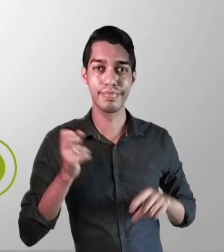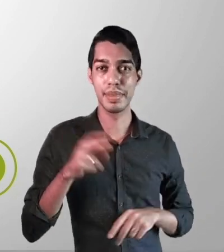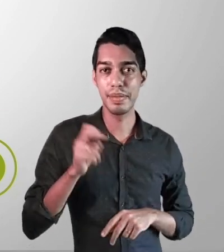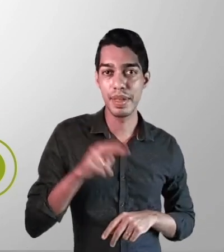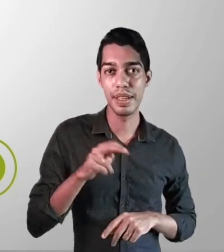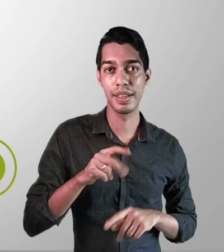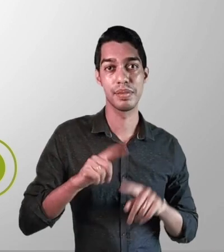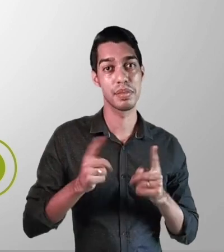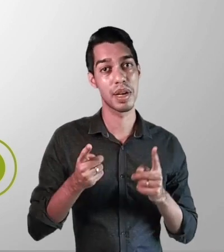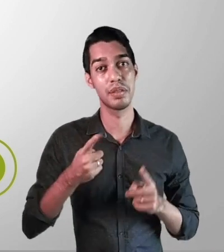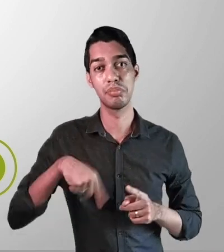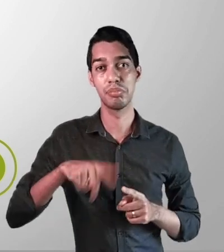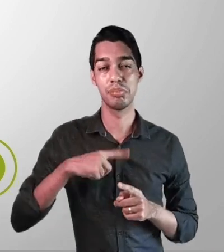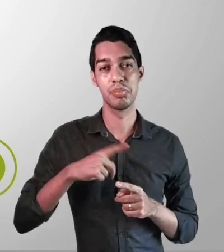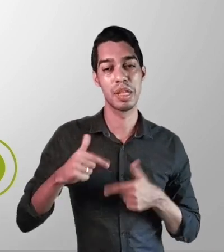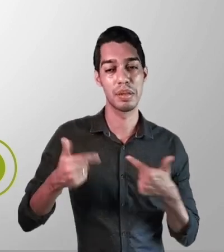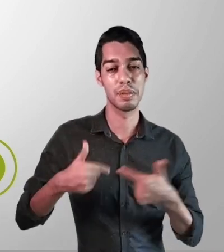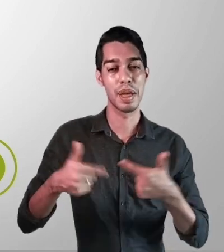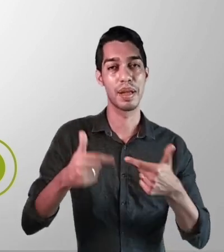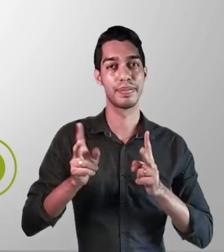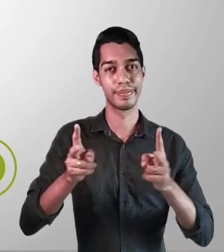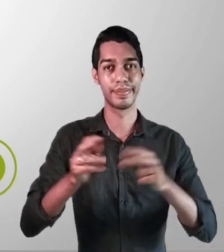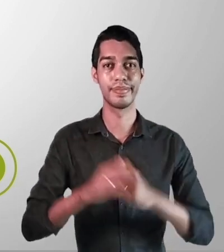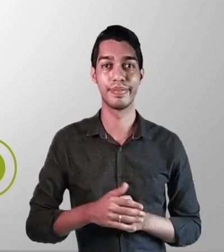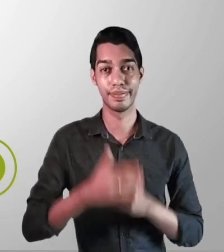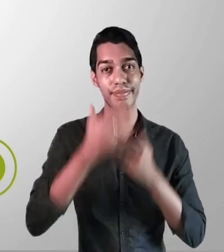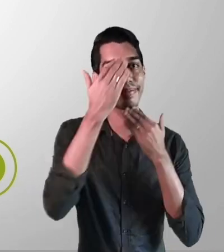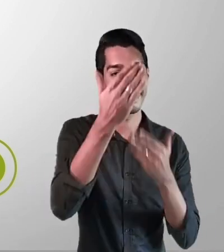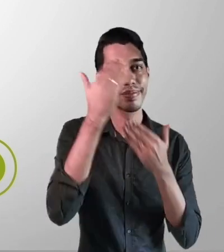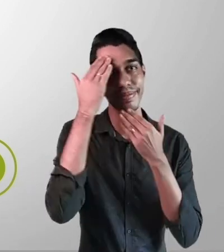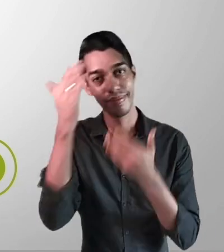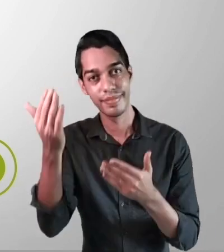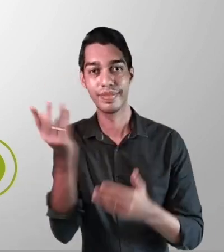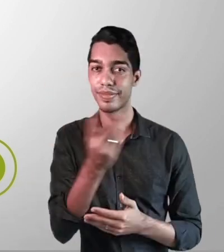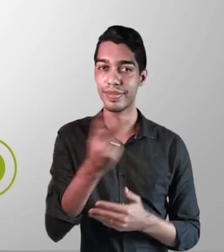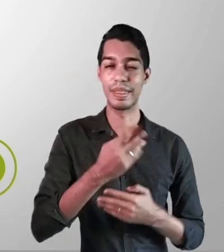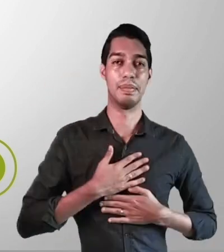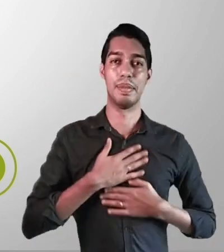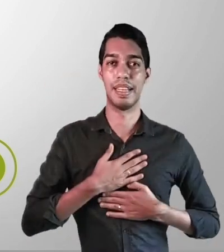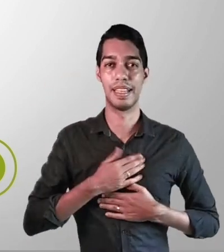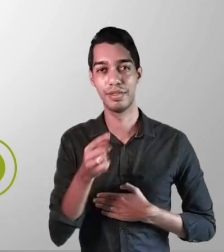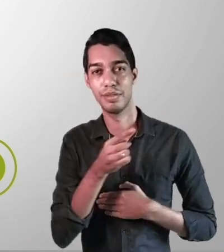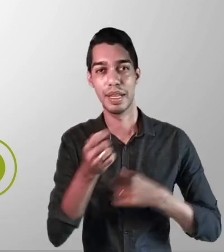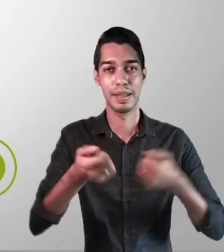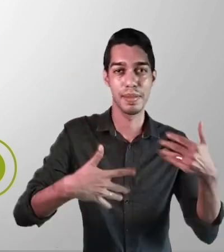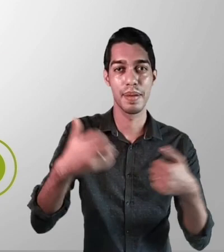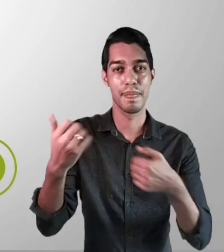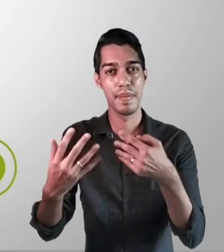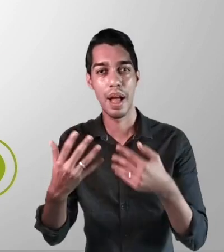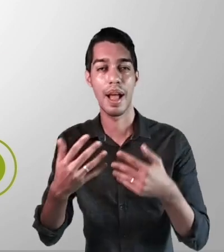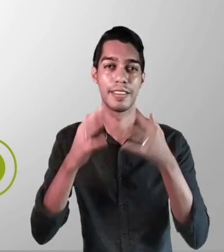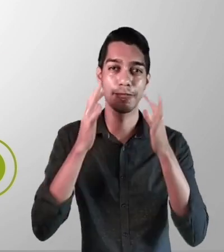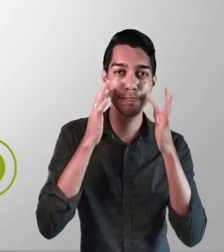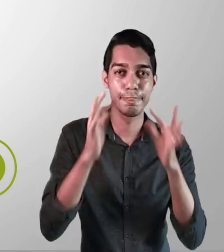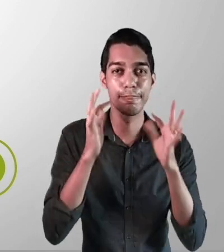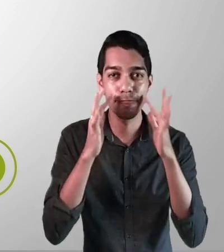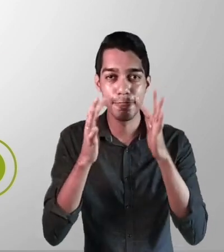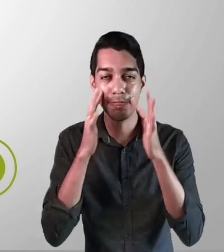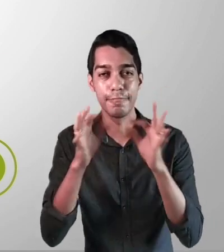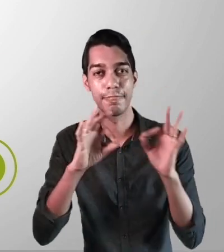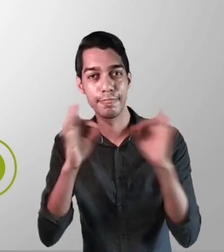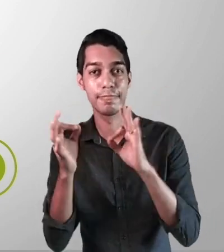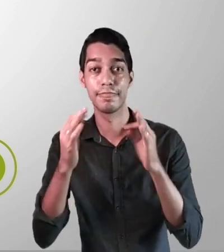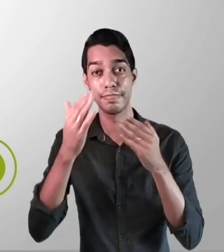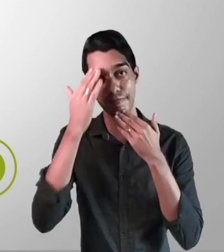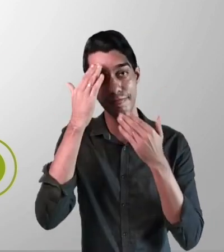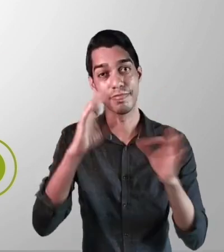nisso. Agradeço demais, Isaac, Raul, foi um prazer ouvi-los, as reflexões, as informações. Agradeço a